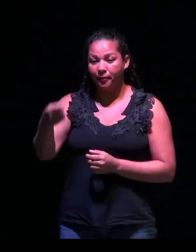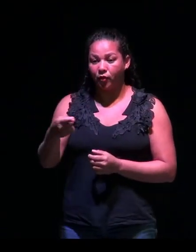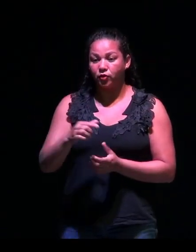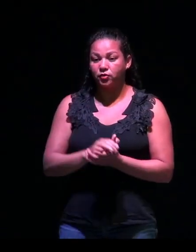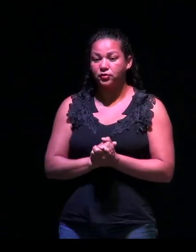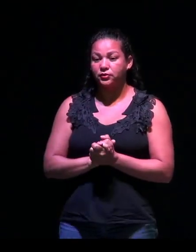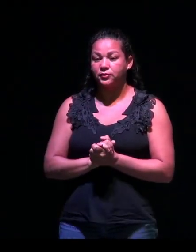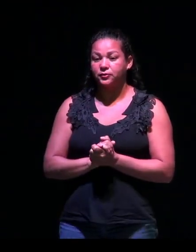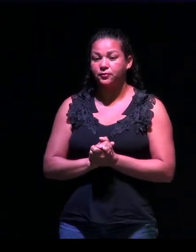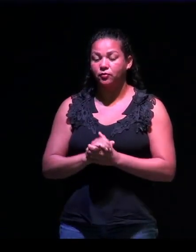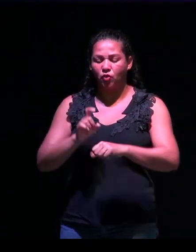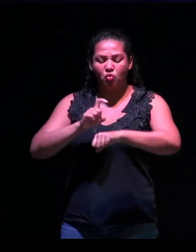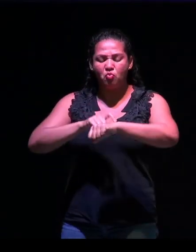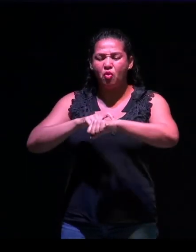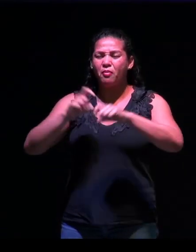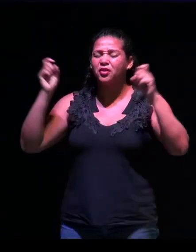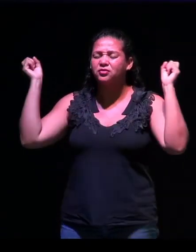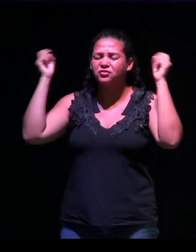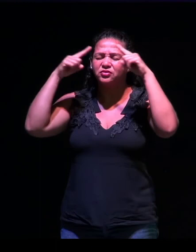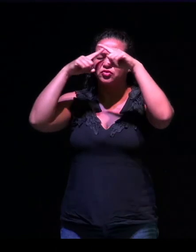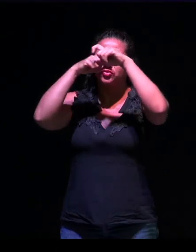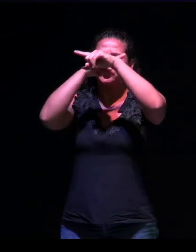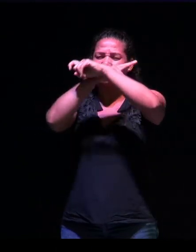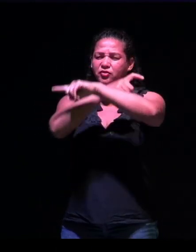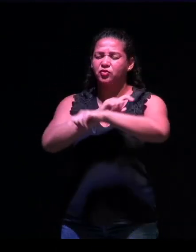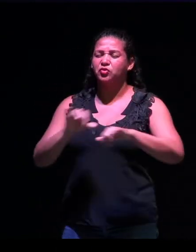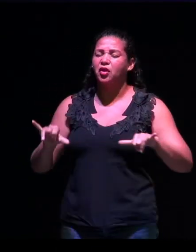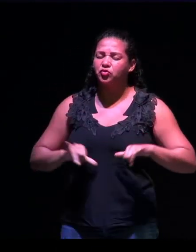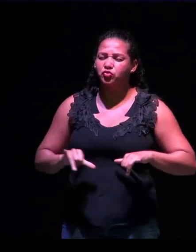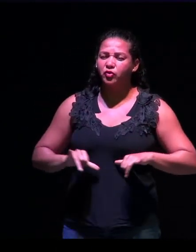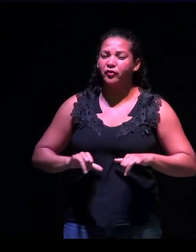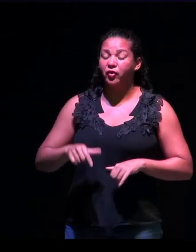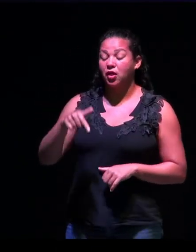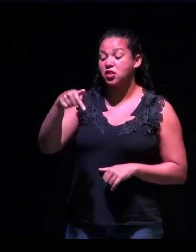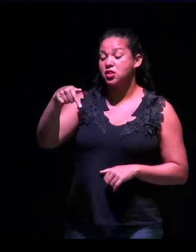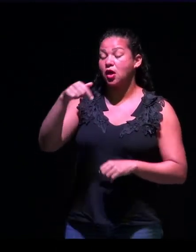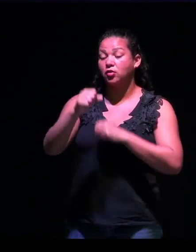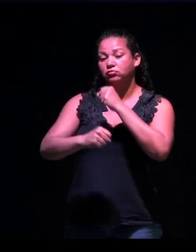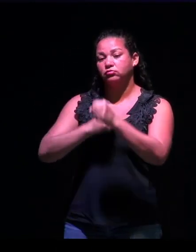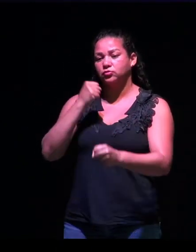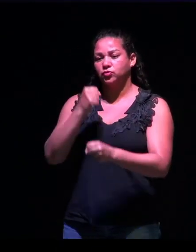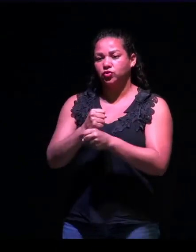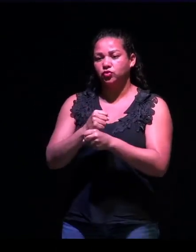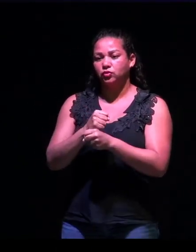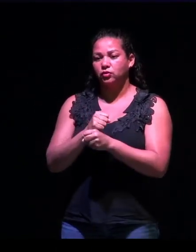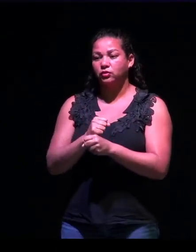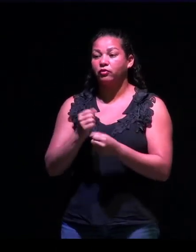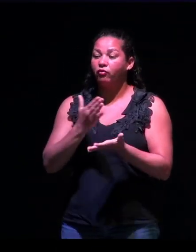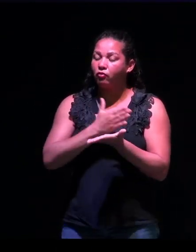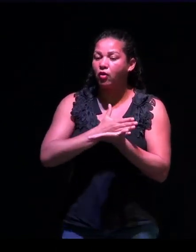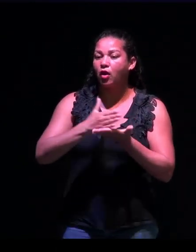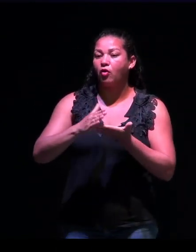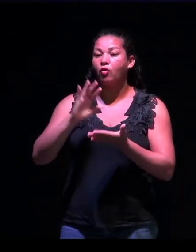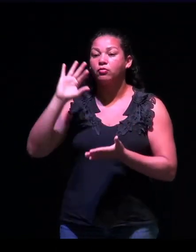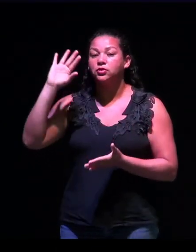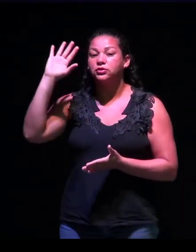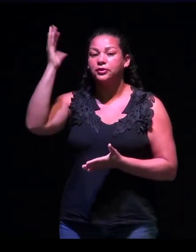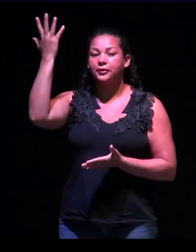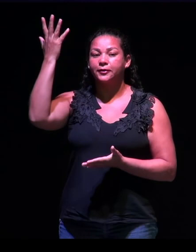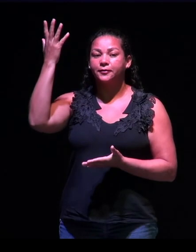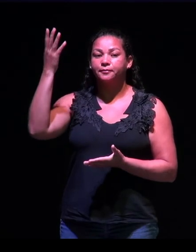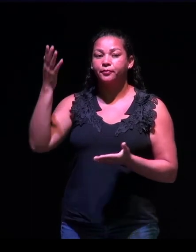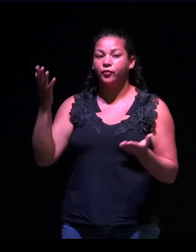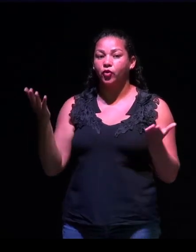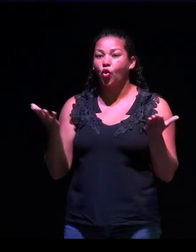A tribulação são 7 anos, que vai começar imediatamente após o arrebatamento. Se hoje